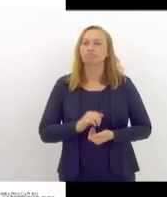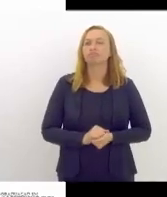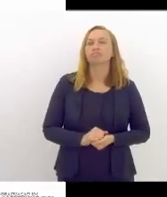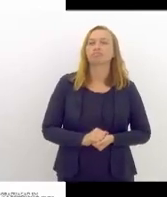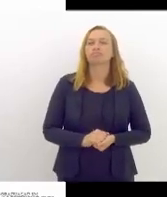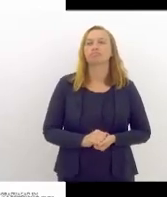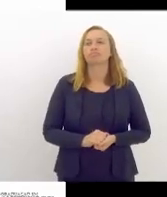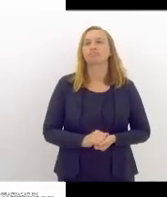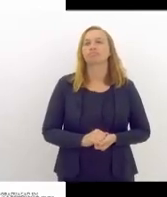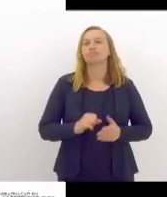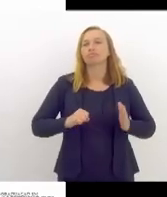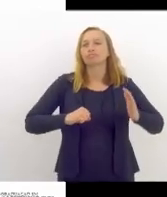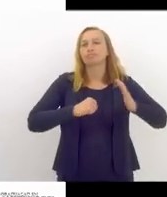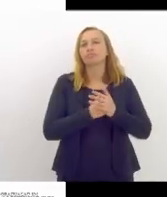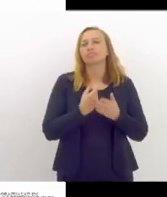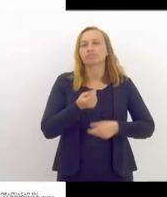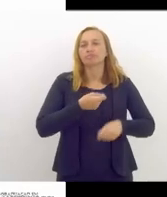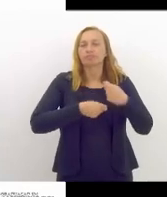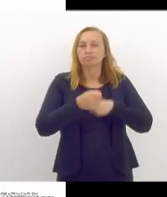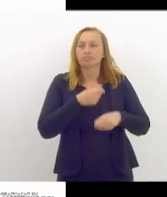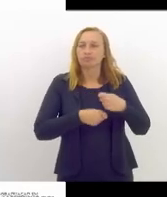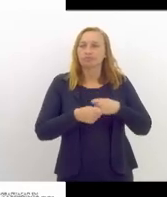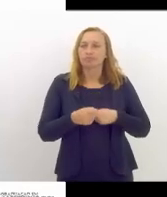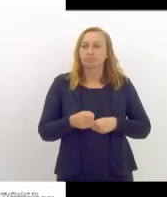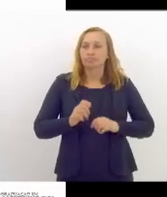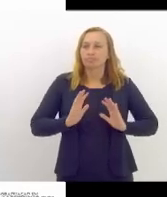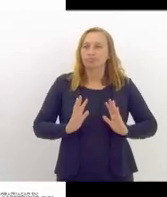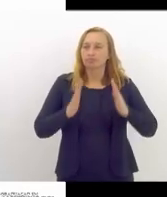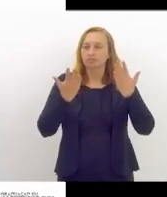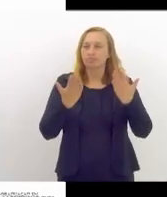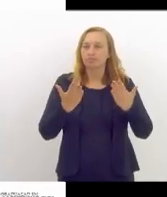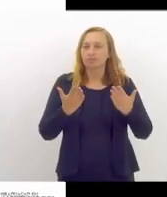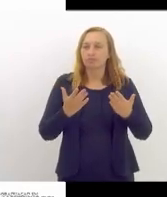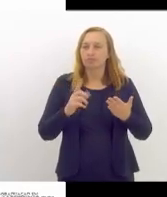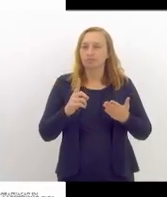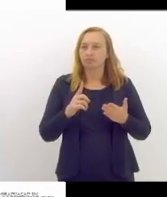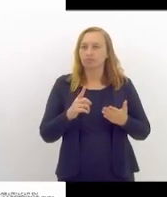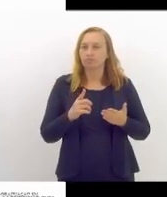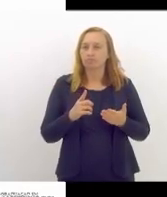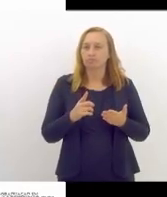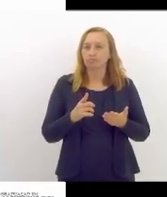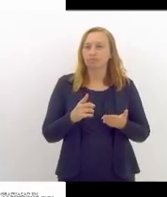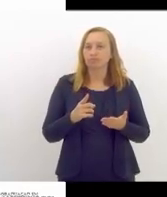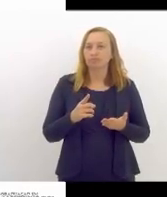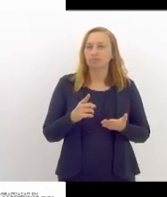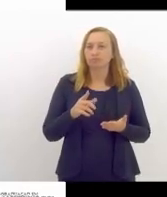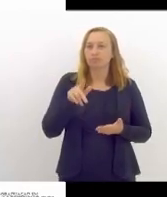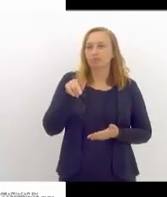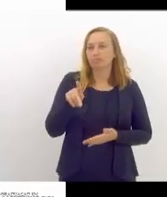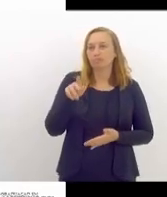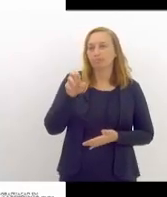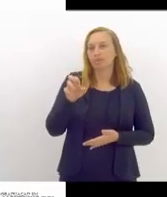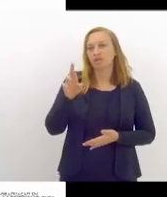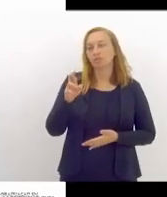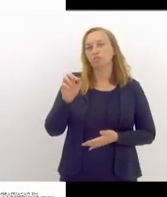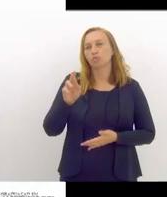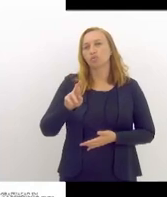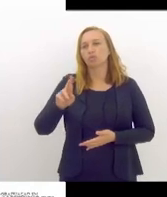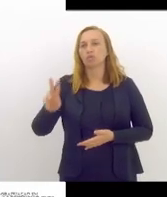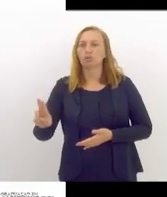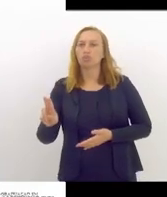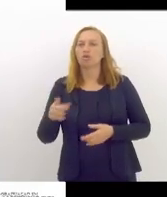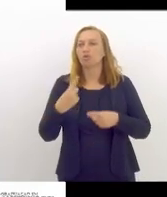uma o impacto econômico do Mega eventos não perdurou porque que não perdoou porque não os recursos não foram